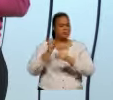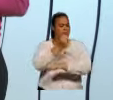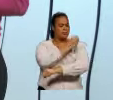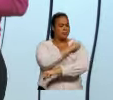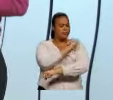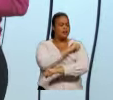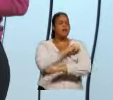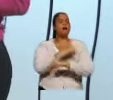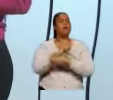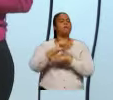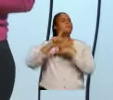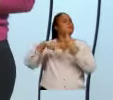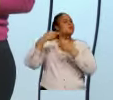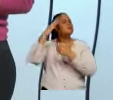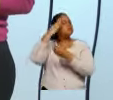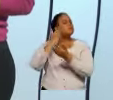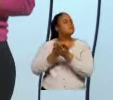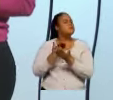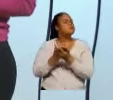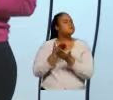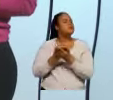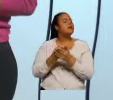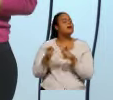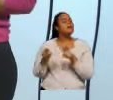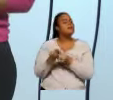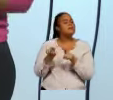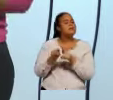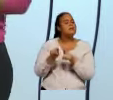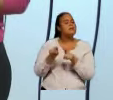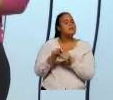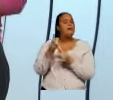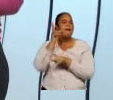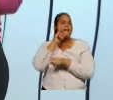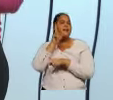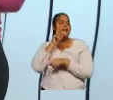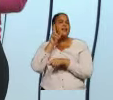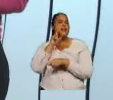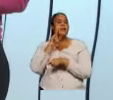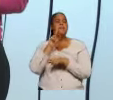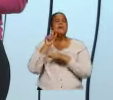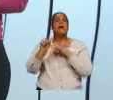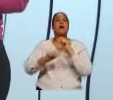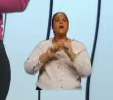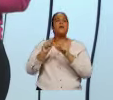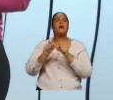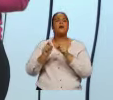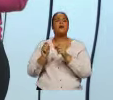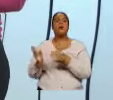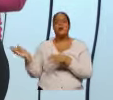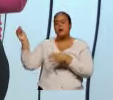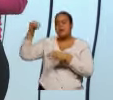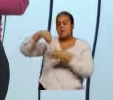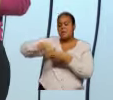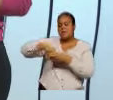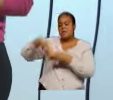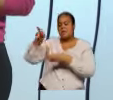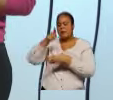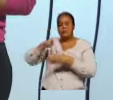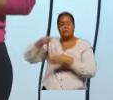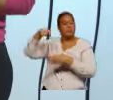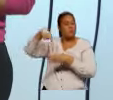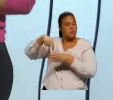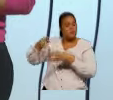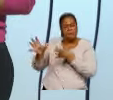e você vai estudar lá com o seu professor e com seus colegas que a questão da concentração fundiária ou